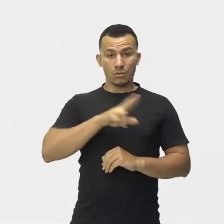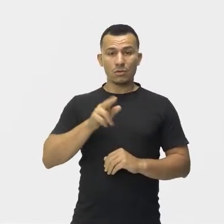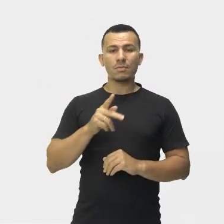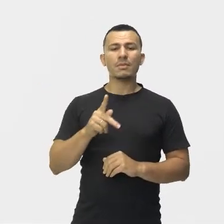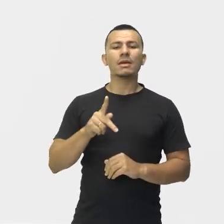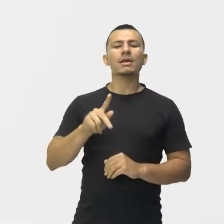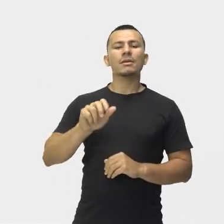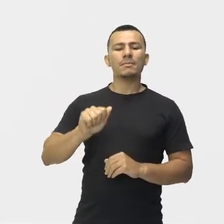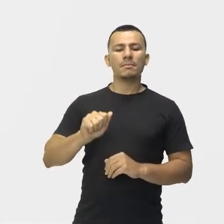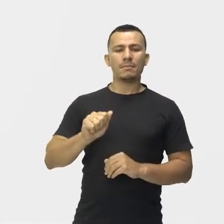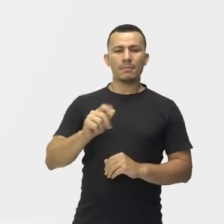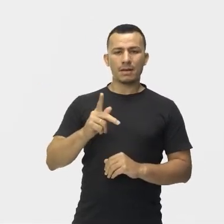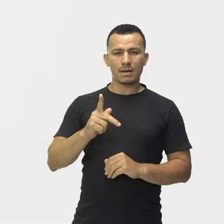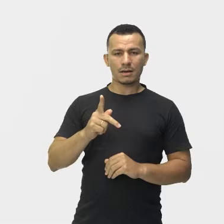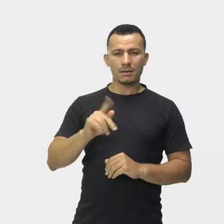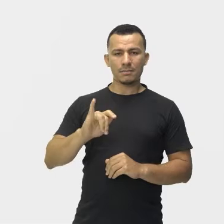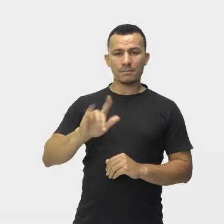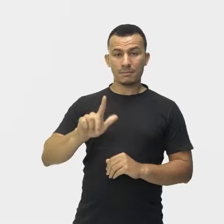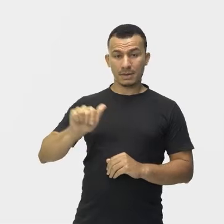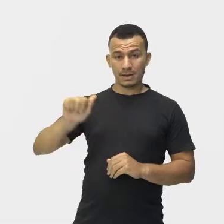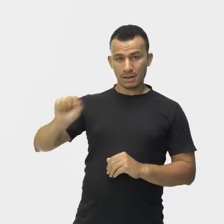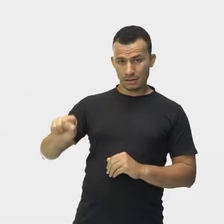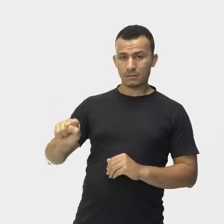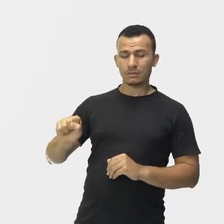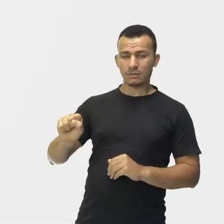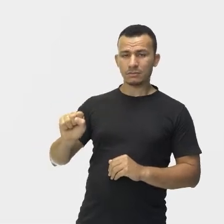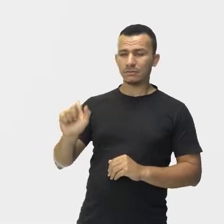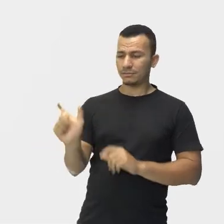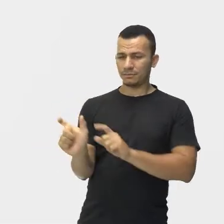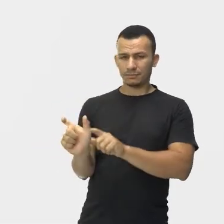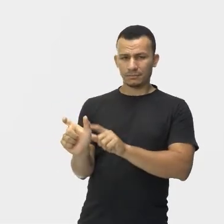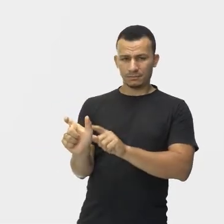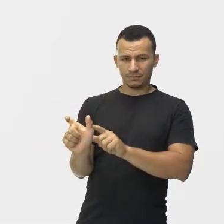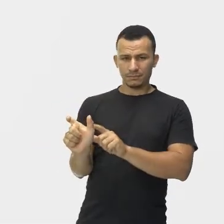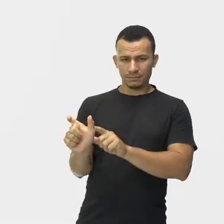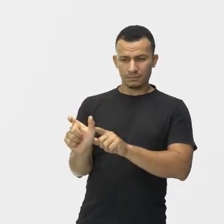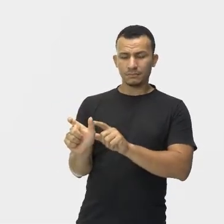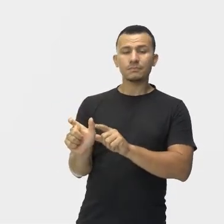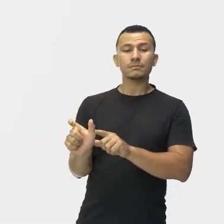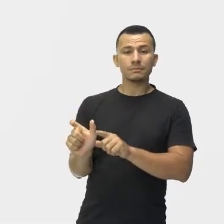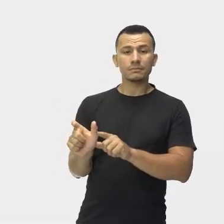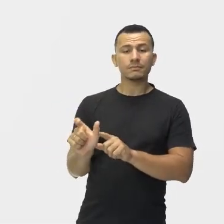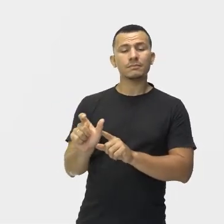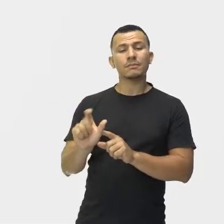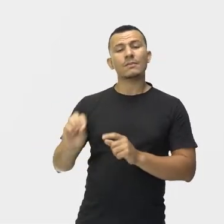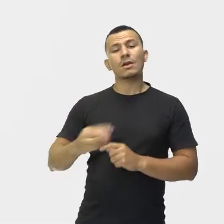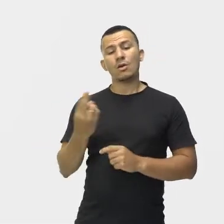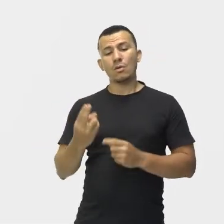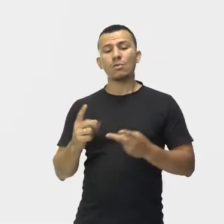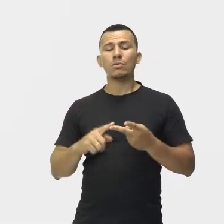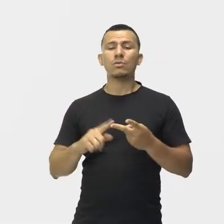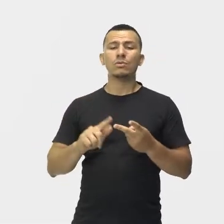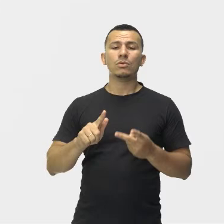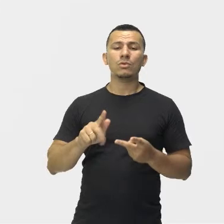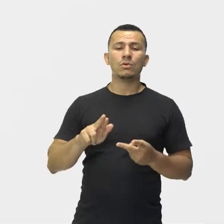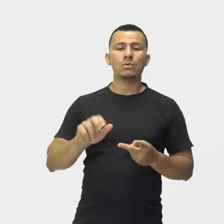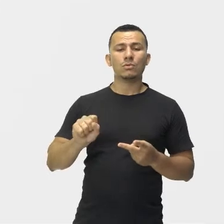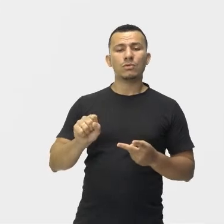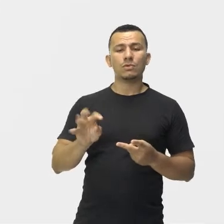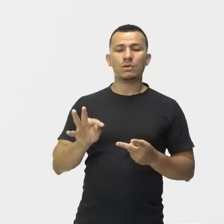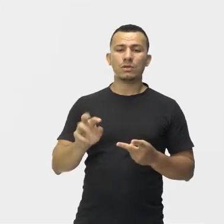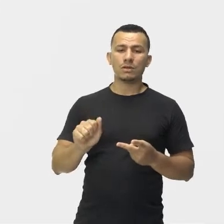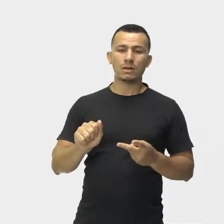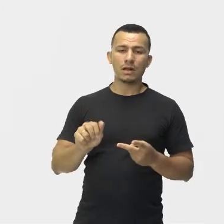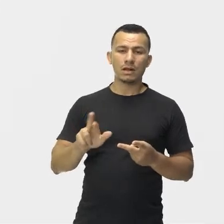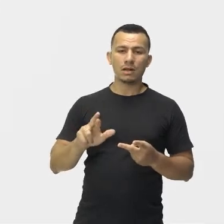né, vamos escrever aqui, que a gente conhece como papila gustativa ou papila gustatória, né? Vai depender aí